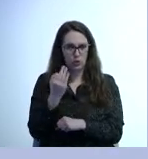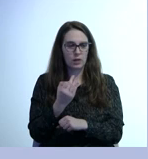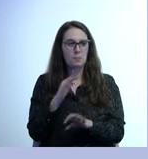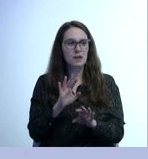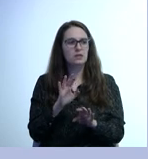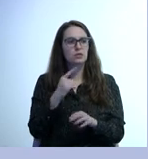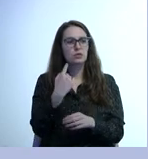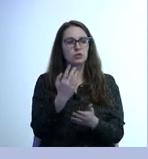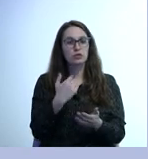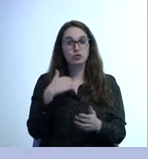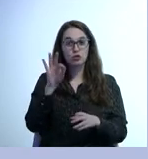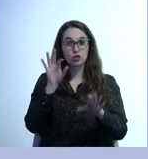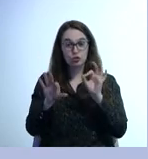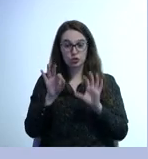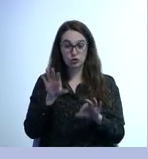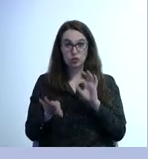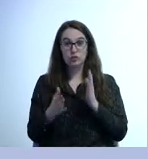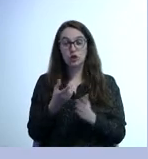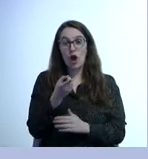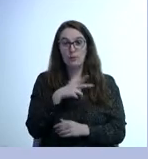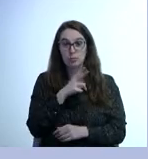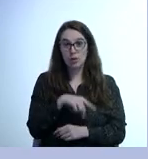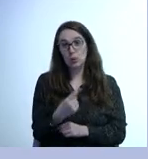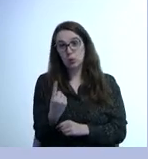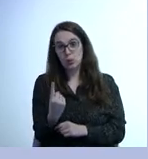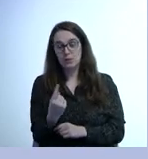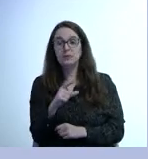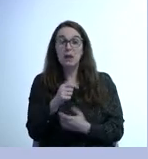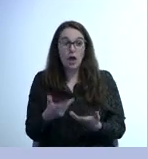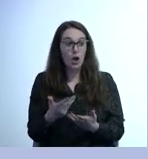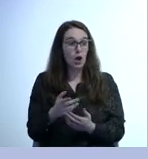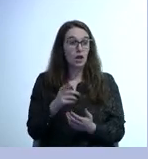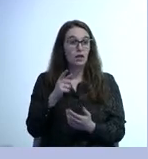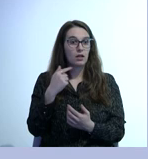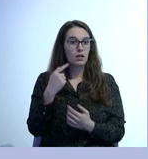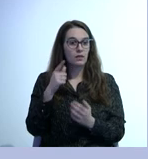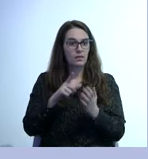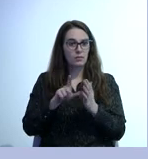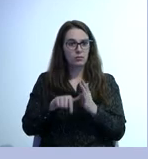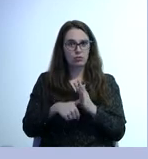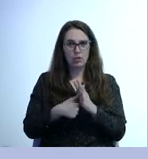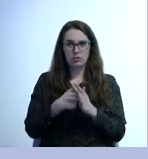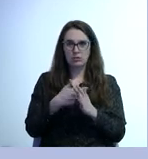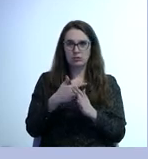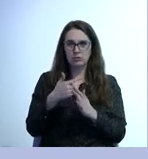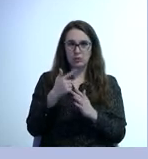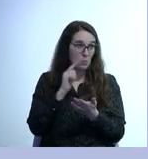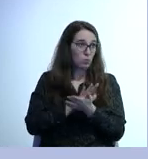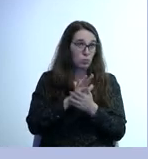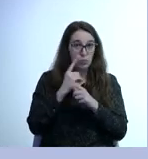fora do país. E, inclusivamente, neste momento, esteja, por exemplo, a fazer várias, são públicas